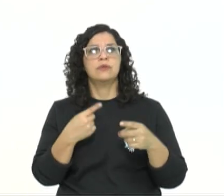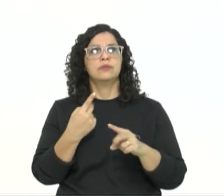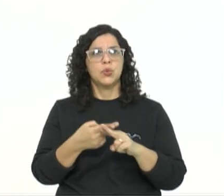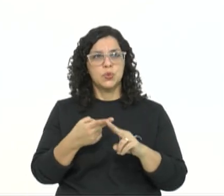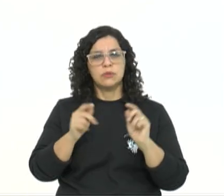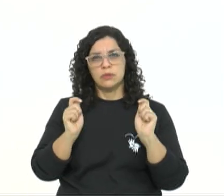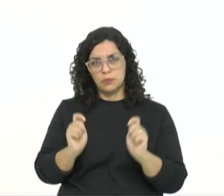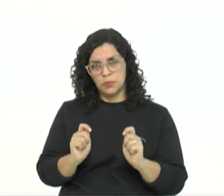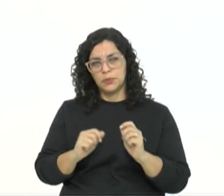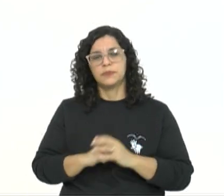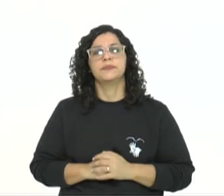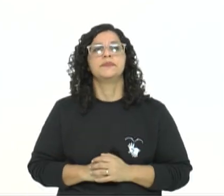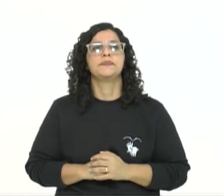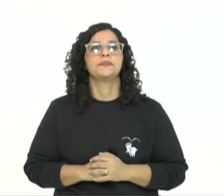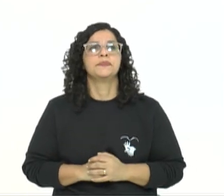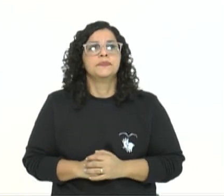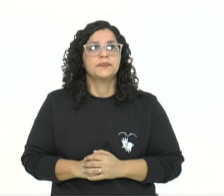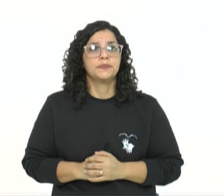milímetro de mercúrio.